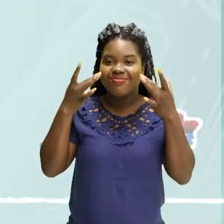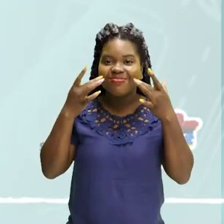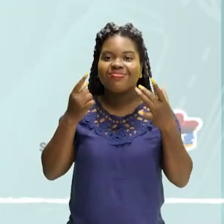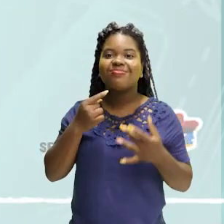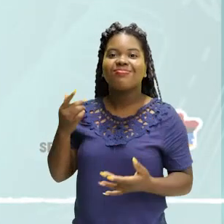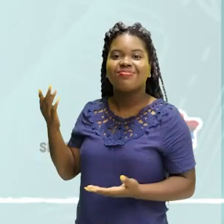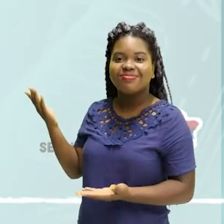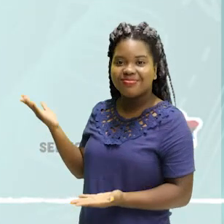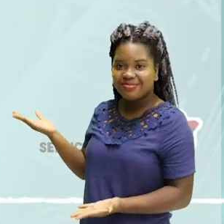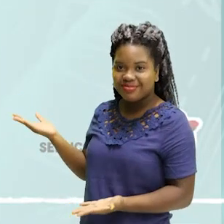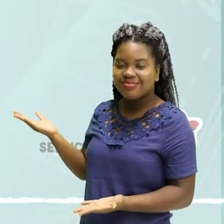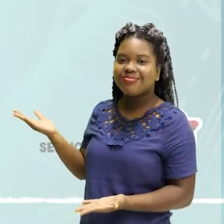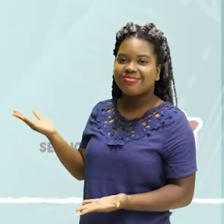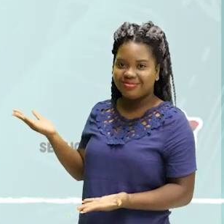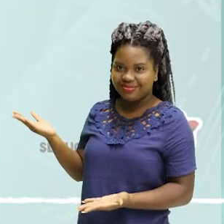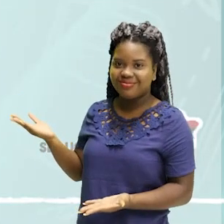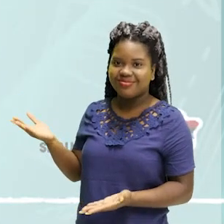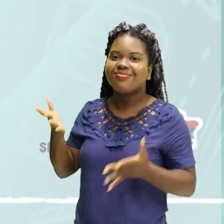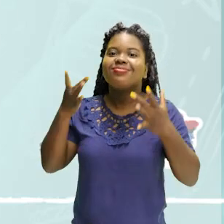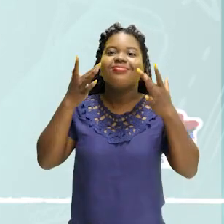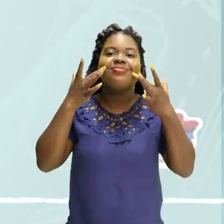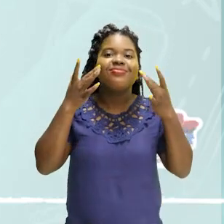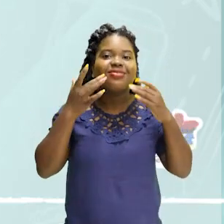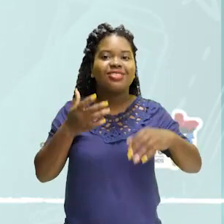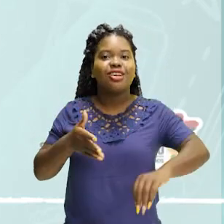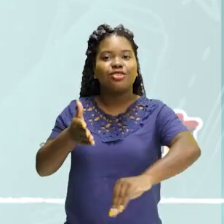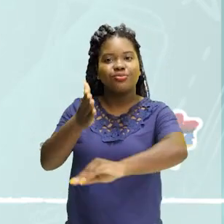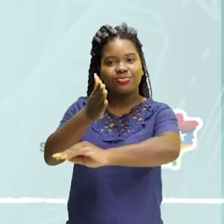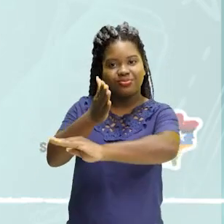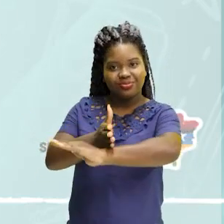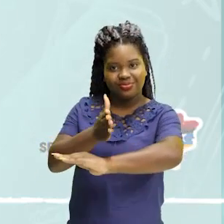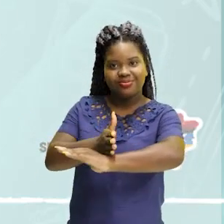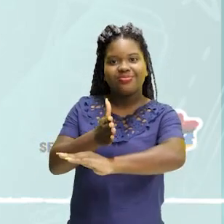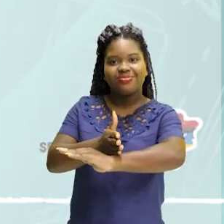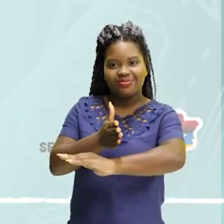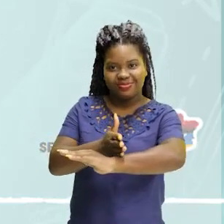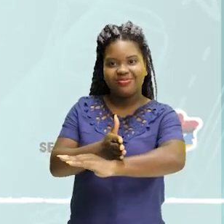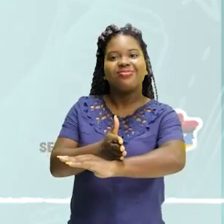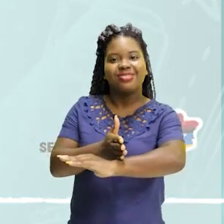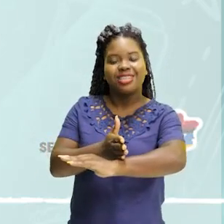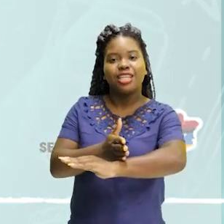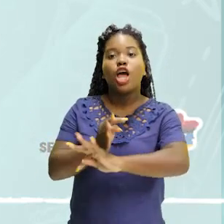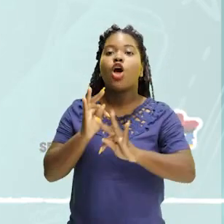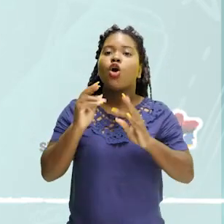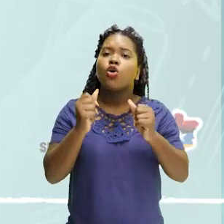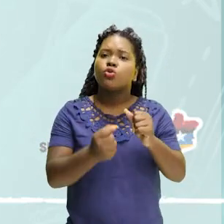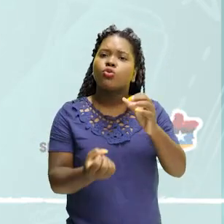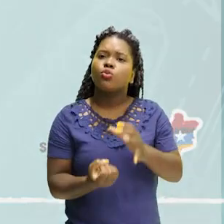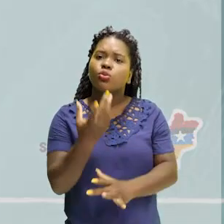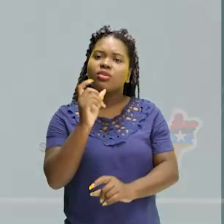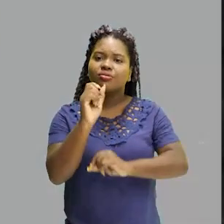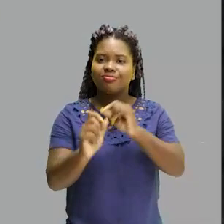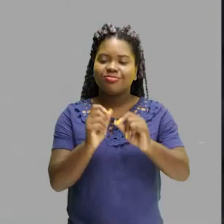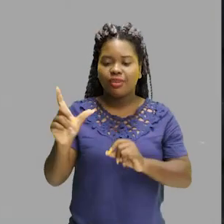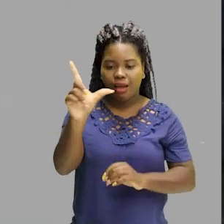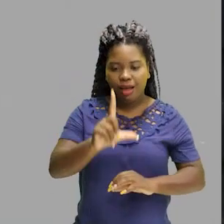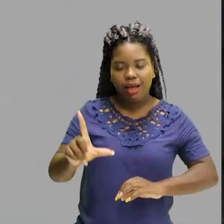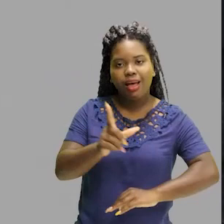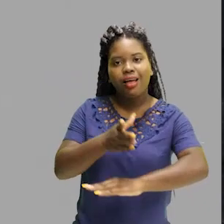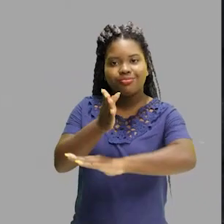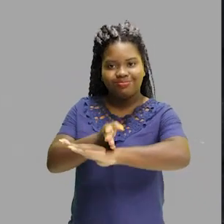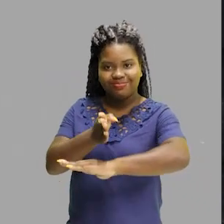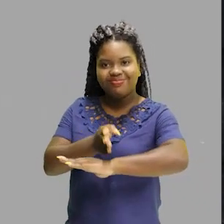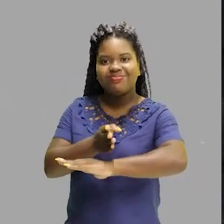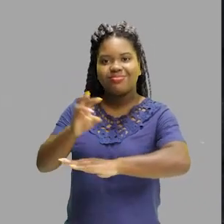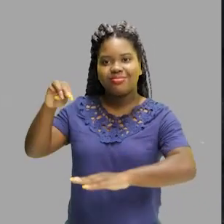lá, teatro medieval. Tudo começou na Idade Média, né? A literatura para nós começa na Idade